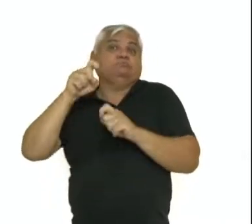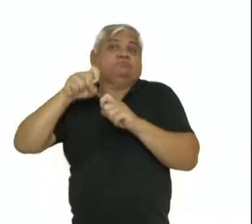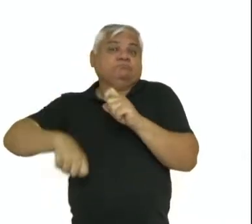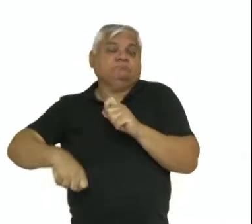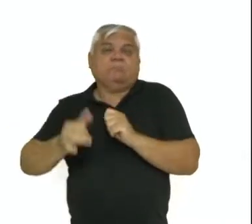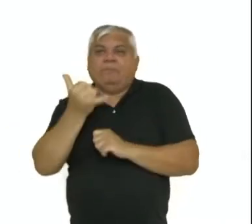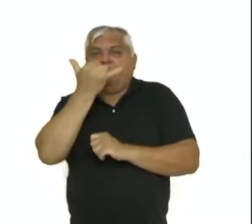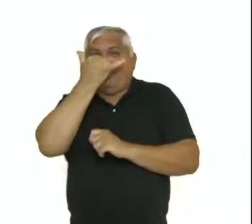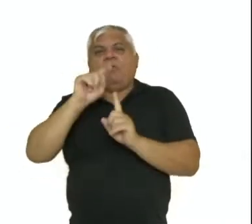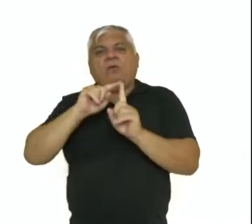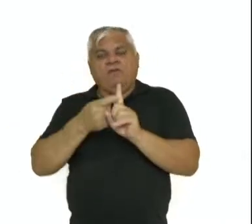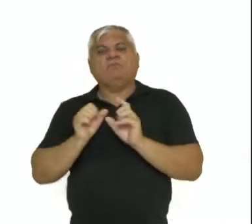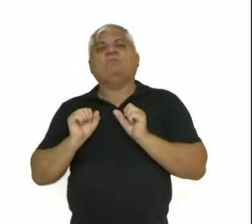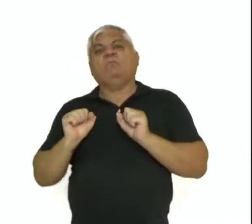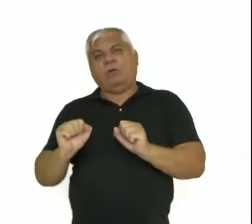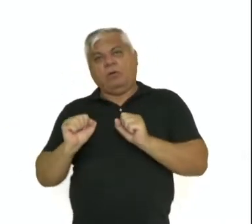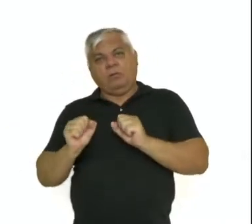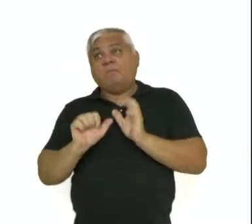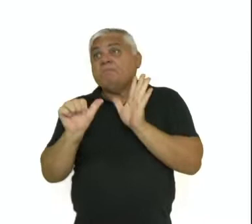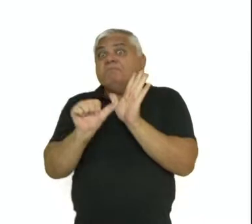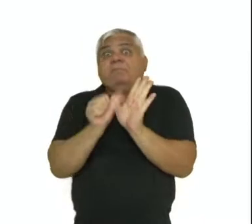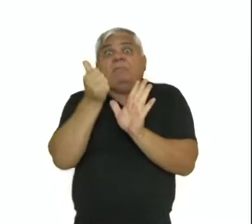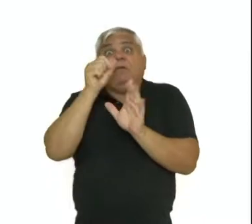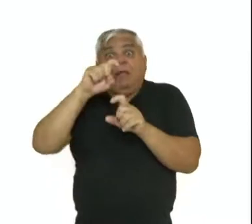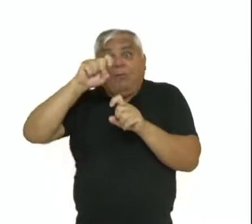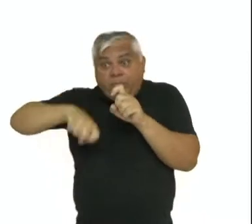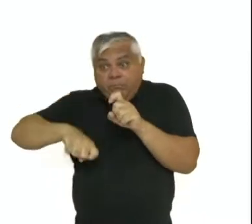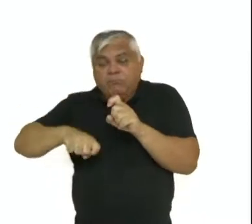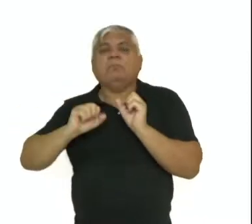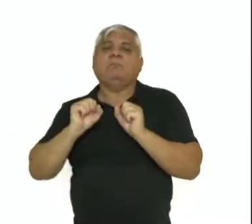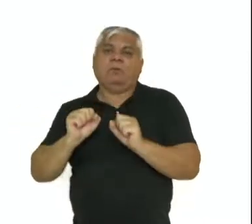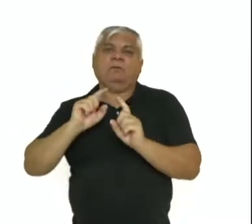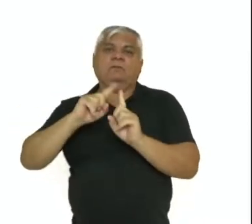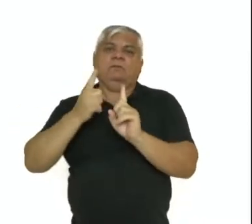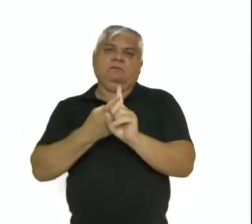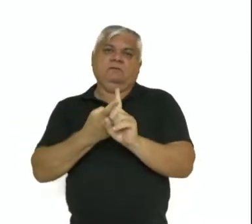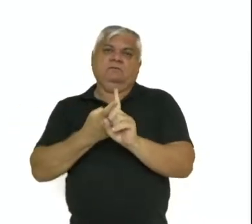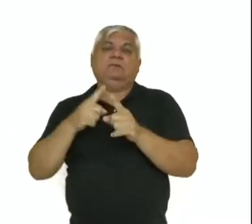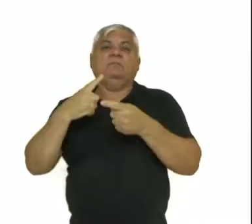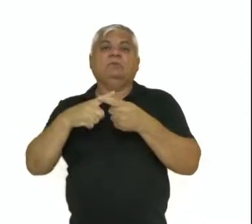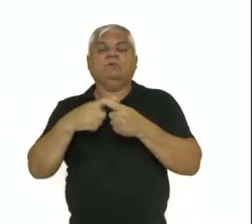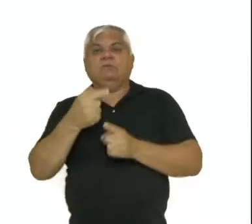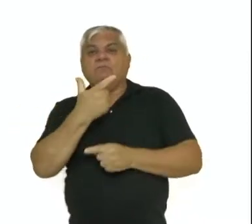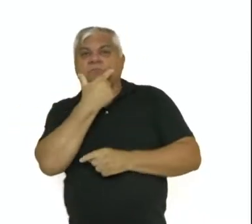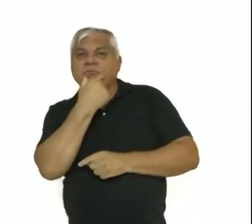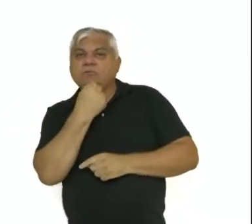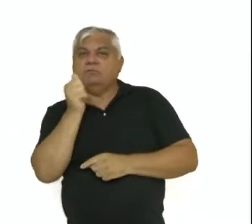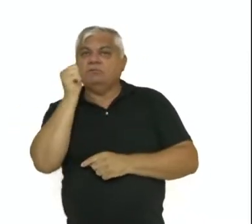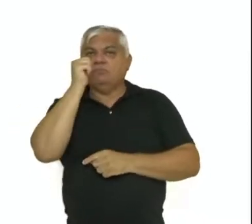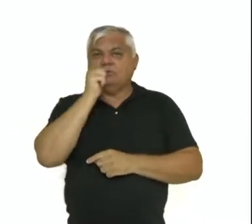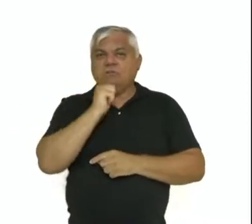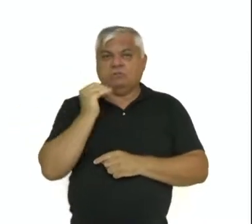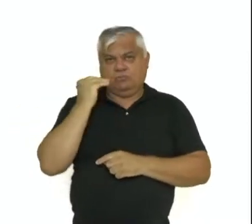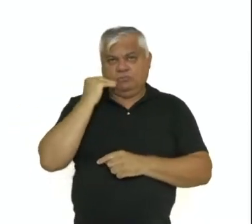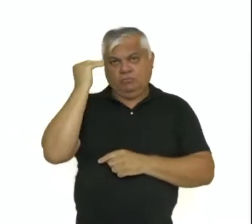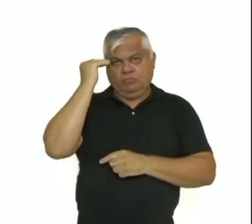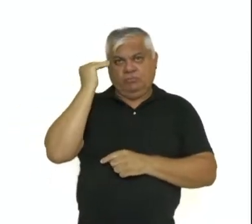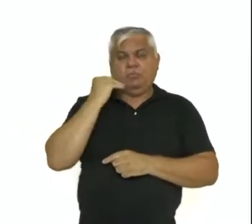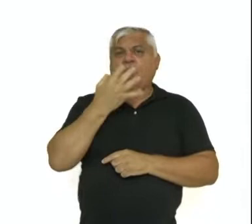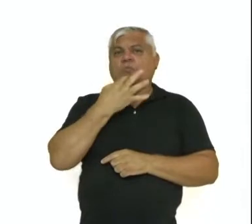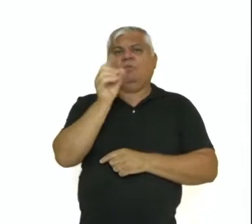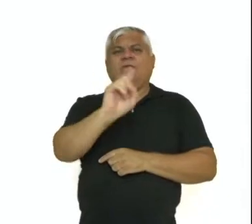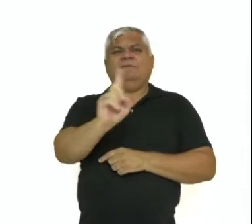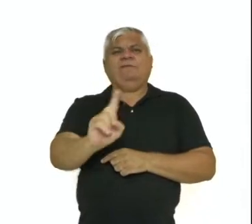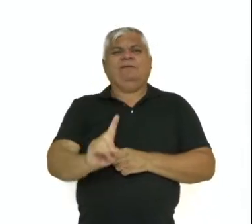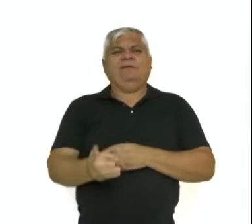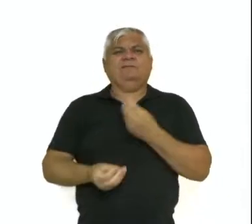sim. A gravidez na adolescência pode ser decorrente do fato de que moças e rapazes desconhecem ou